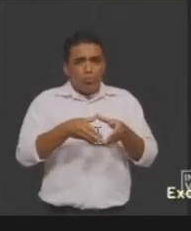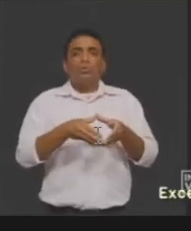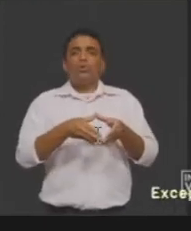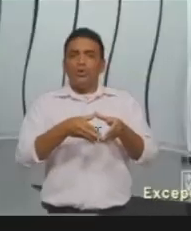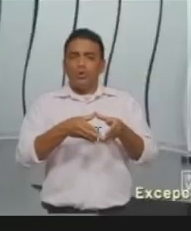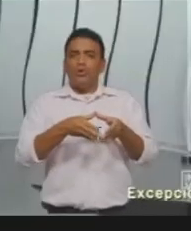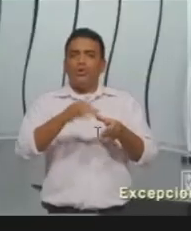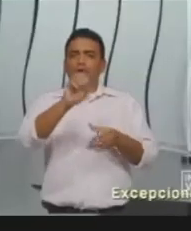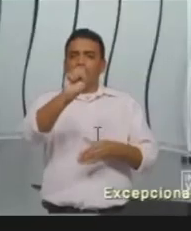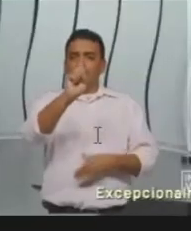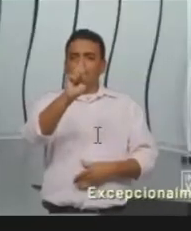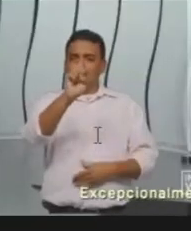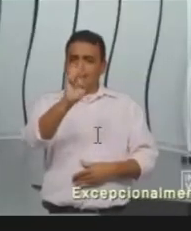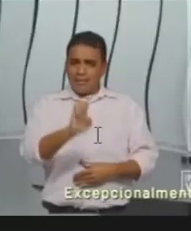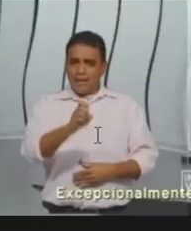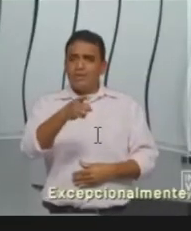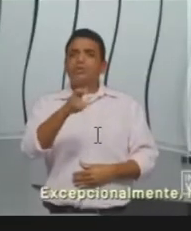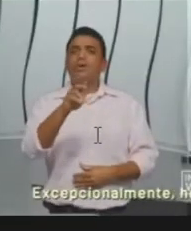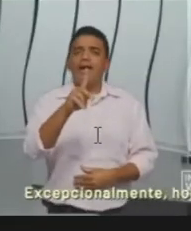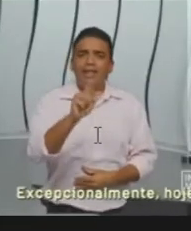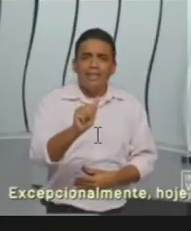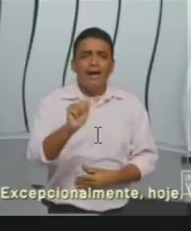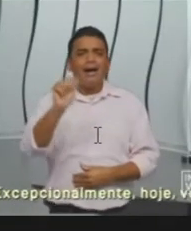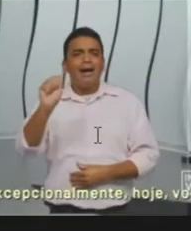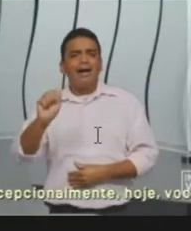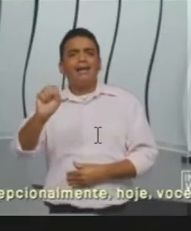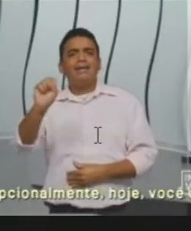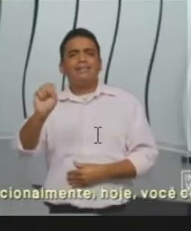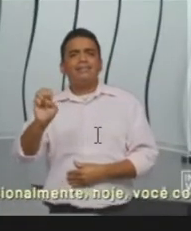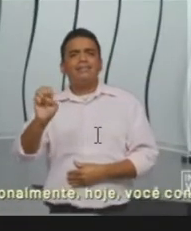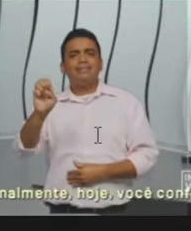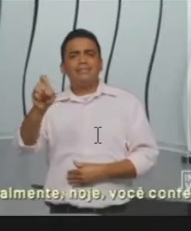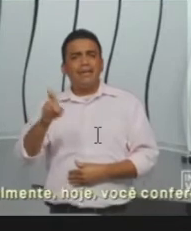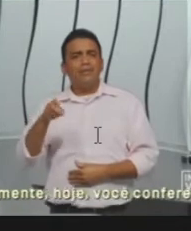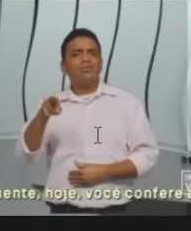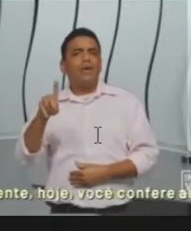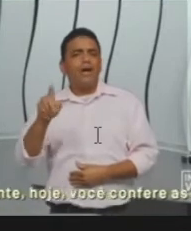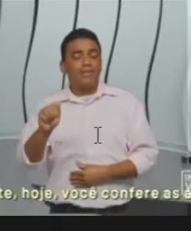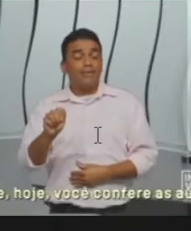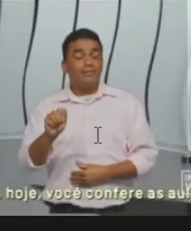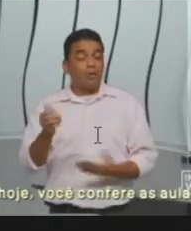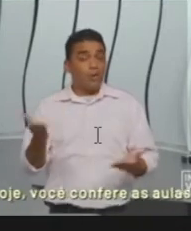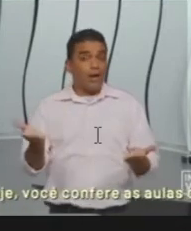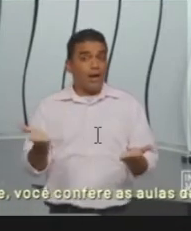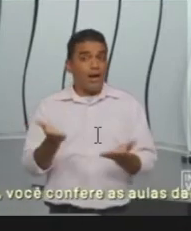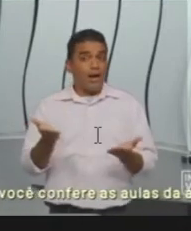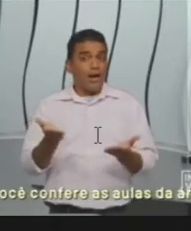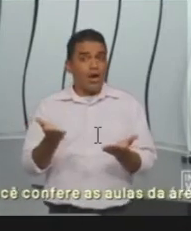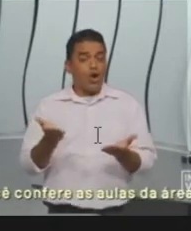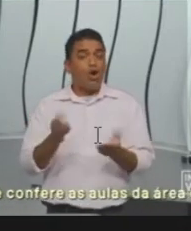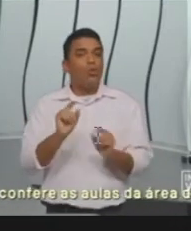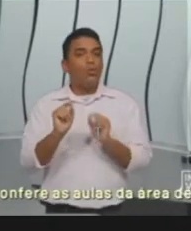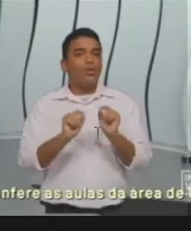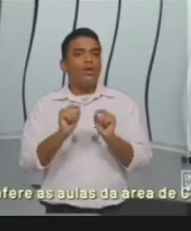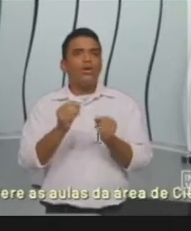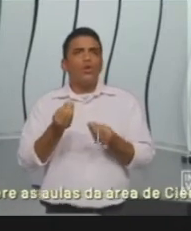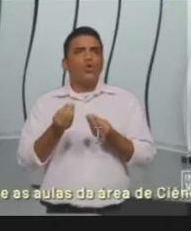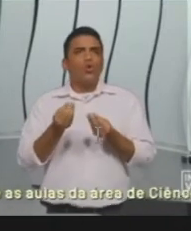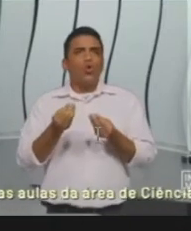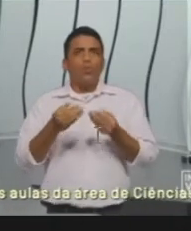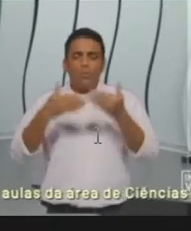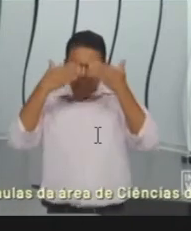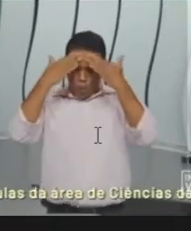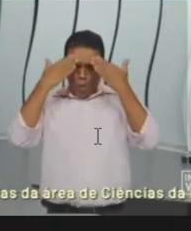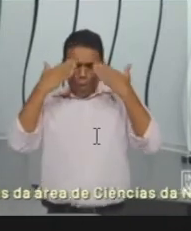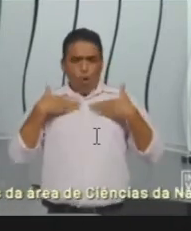vamos falar de modo de sustentação. Eu vou focar aqui em modo de sustentação, dando o